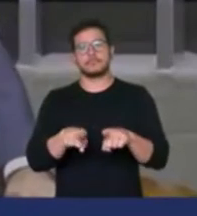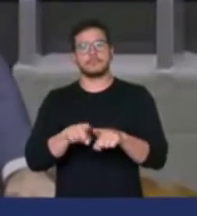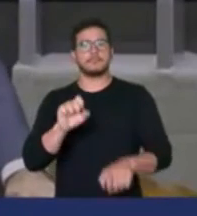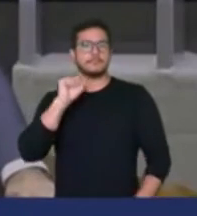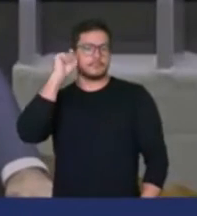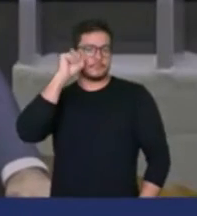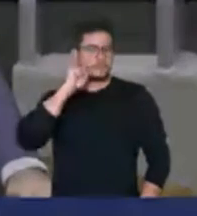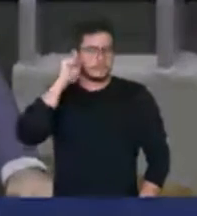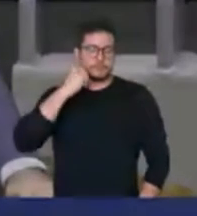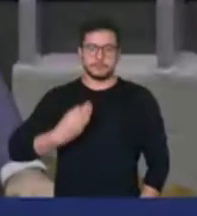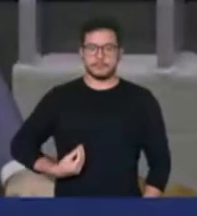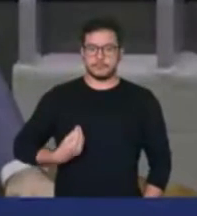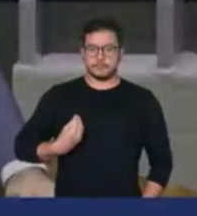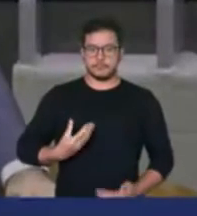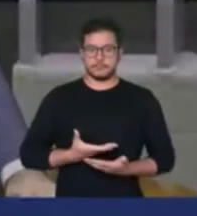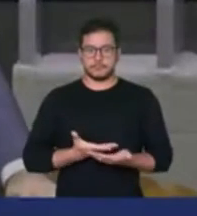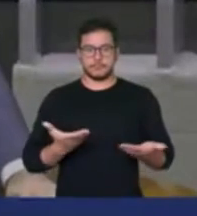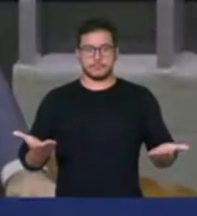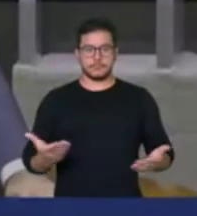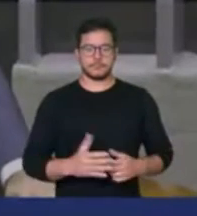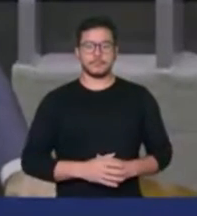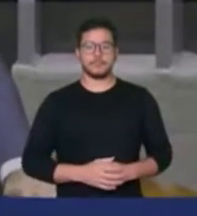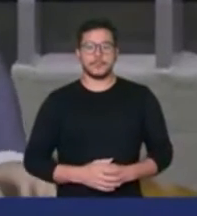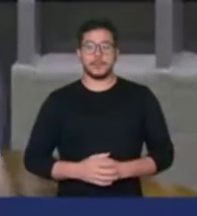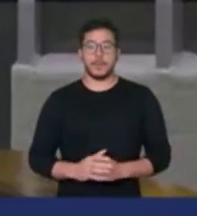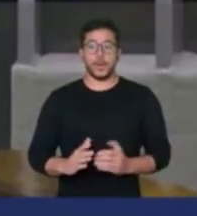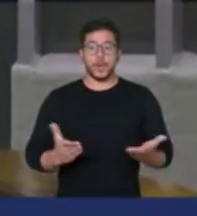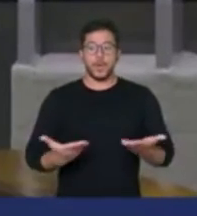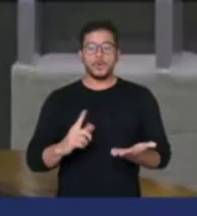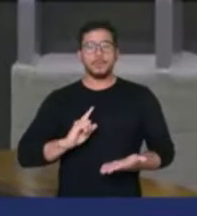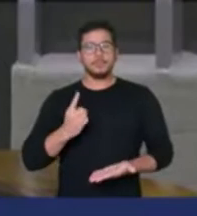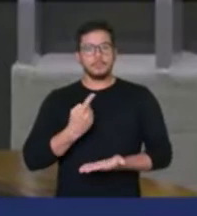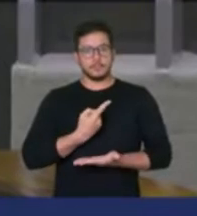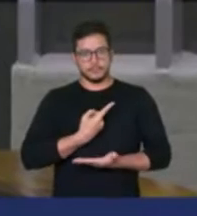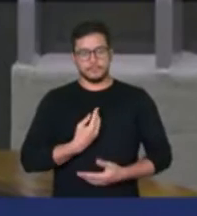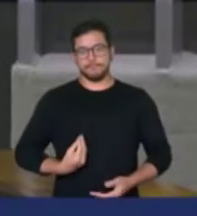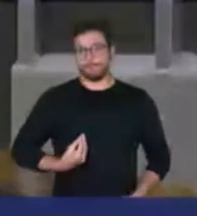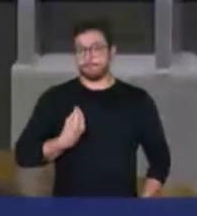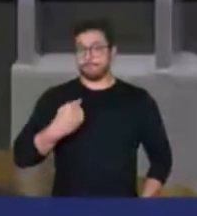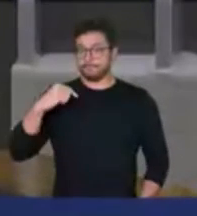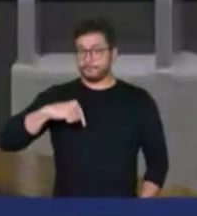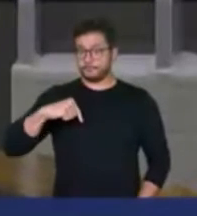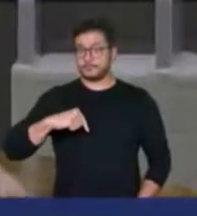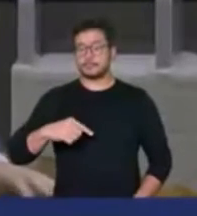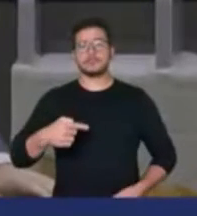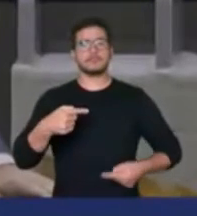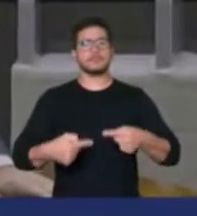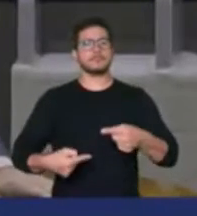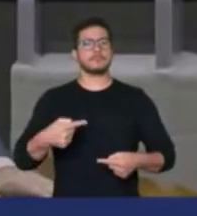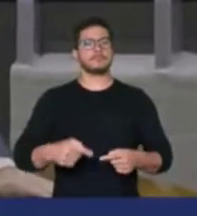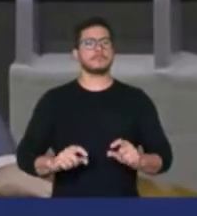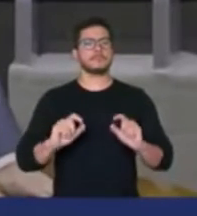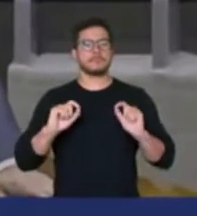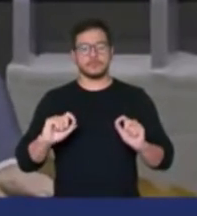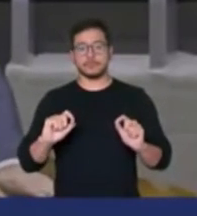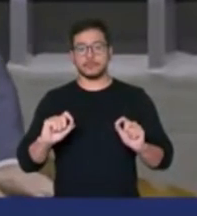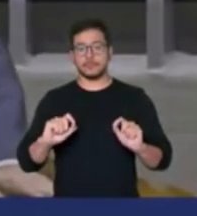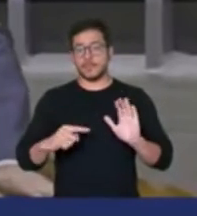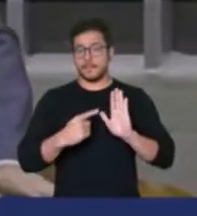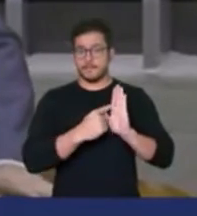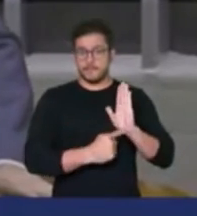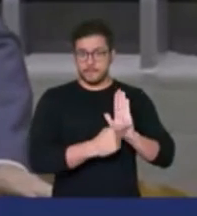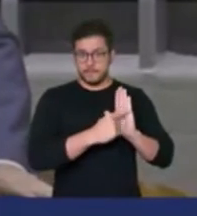Nós aqui estamos reunidos para discutir os vetos do presidente da República